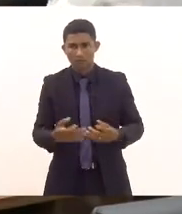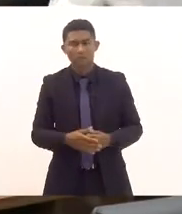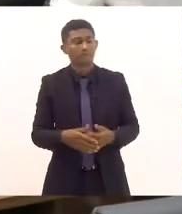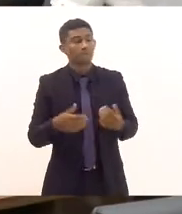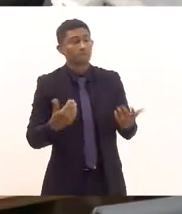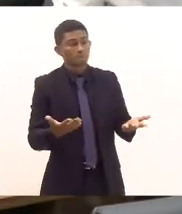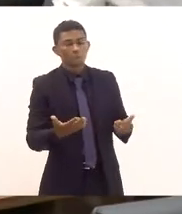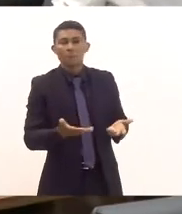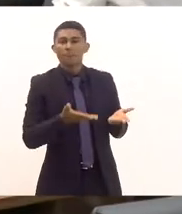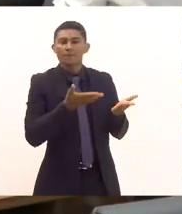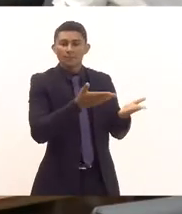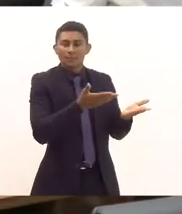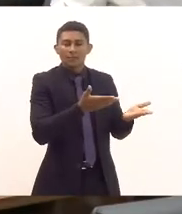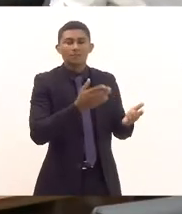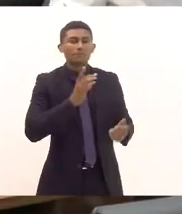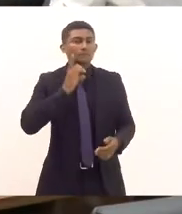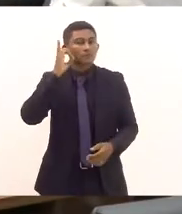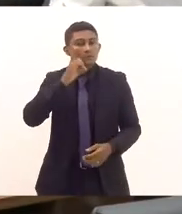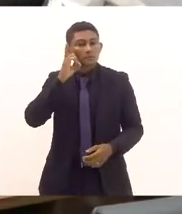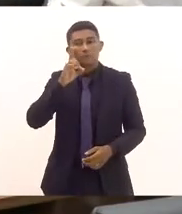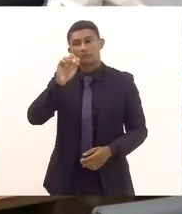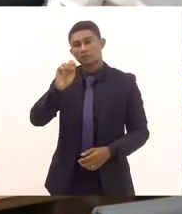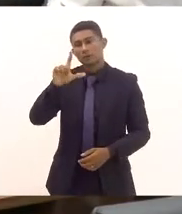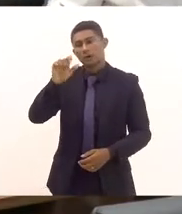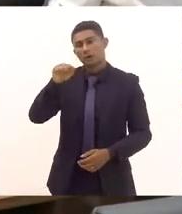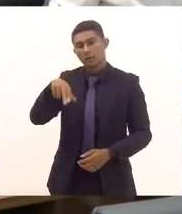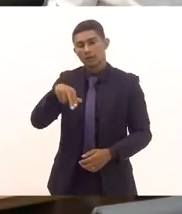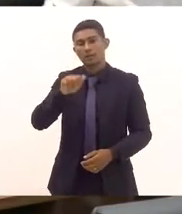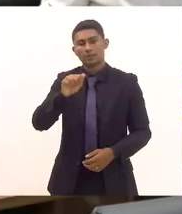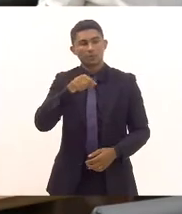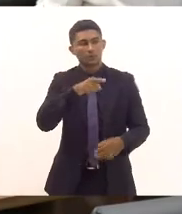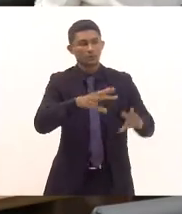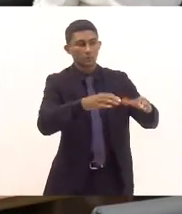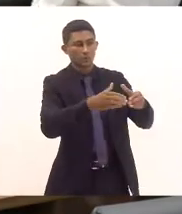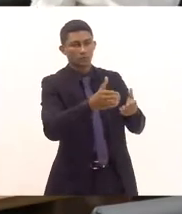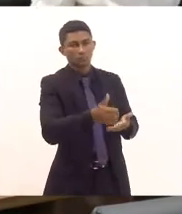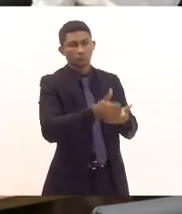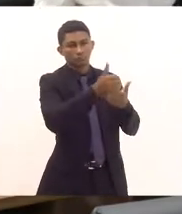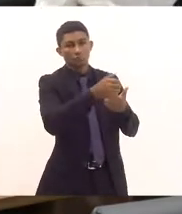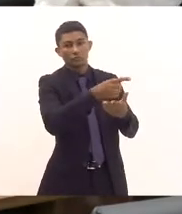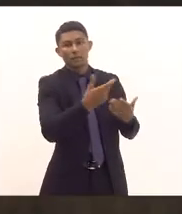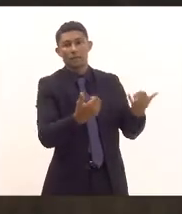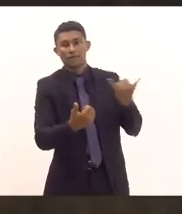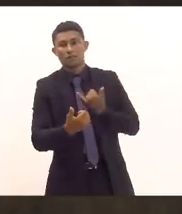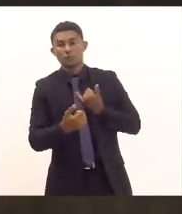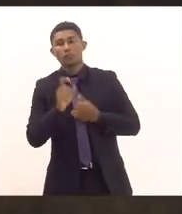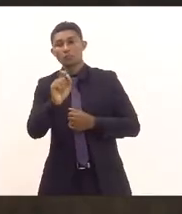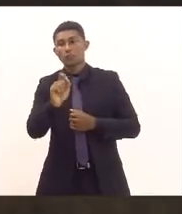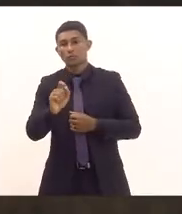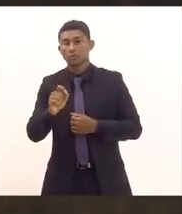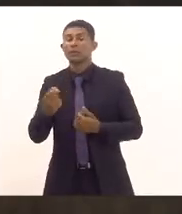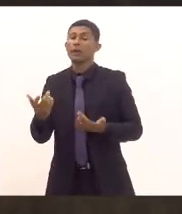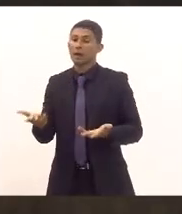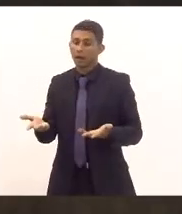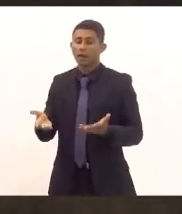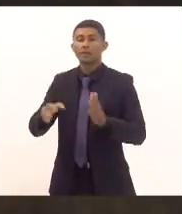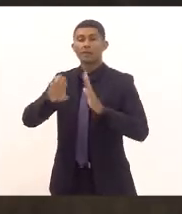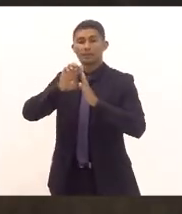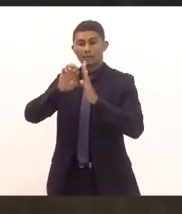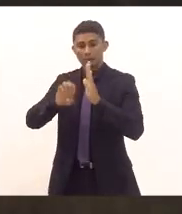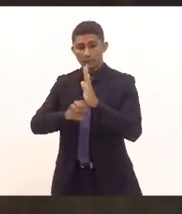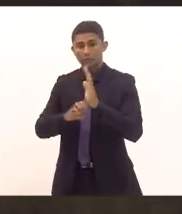assessoria da deputada Alana Passos me alertou que as quatro emendas que fiz estariam